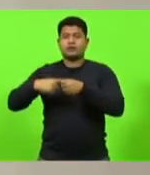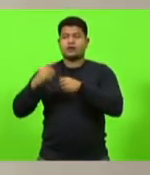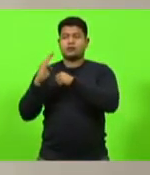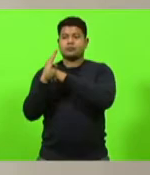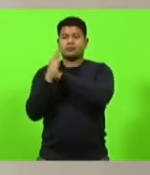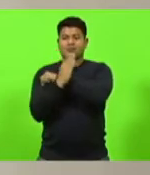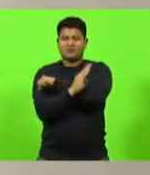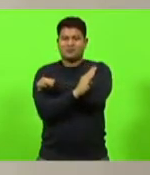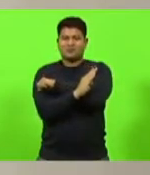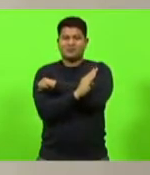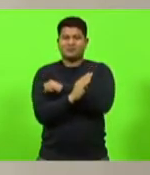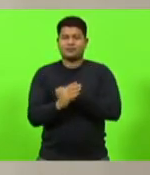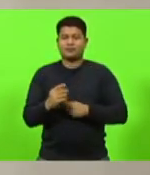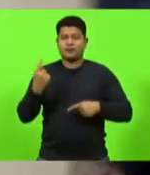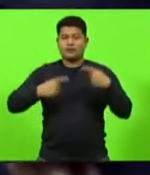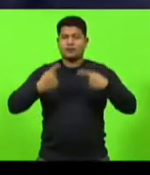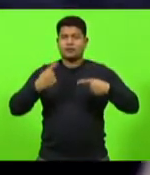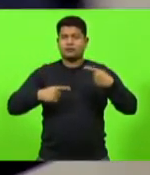Em discussão?